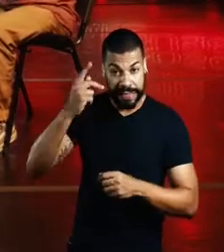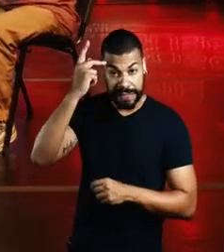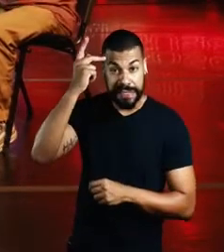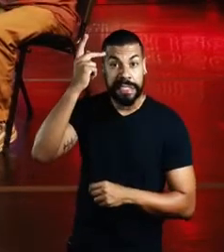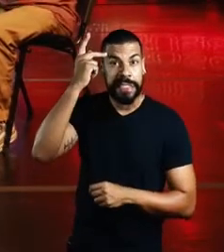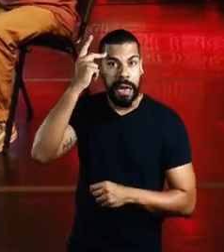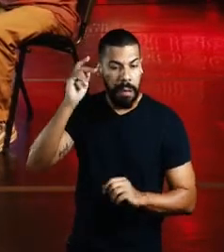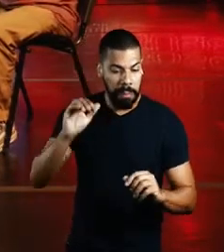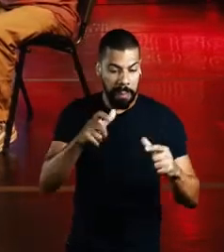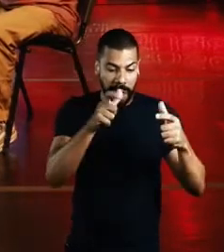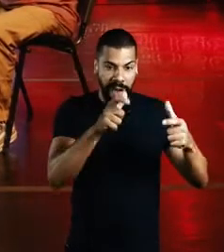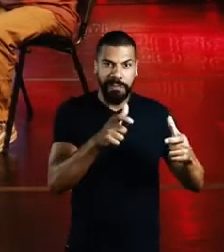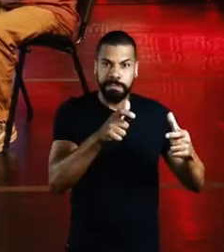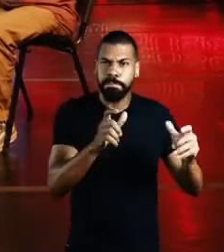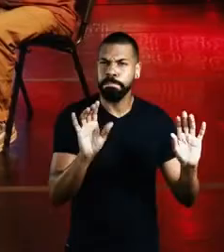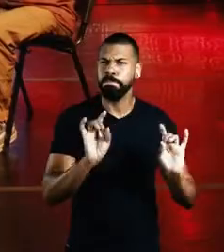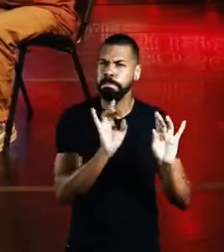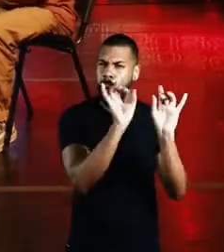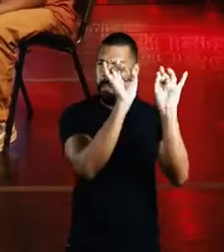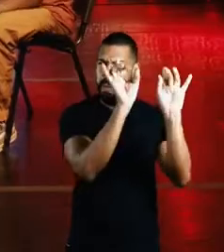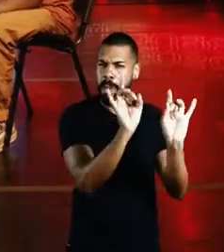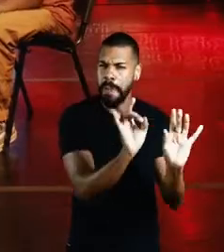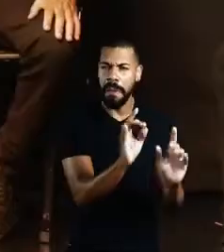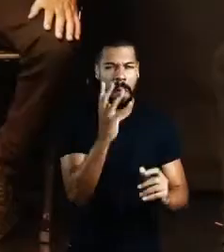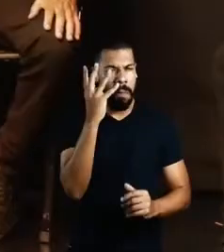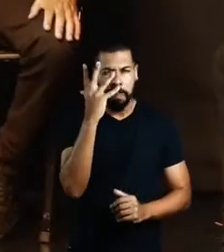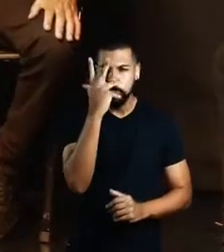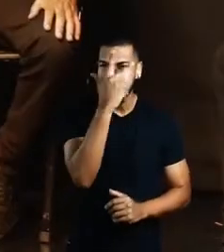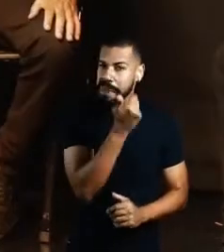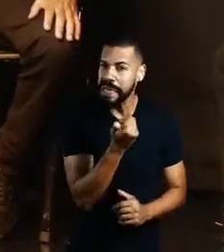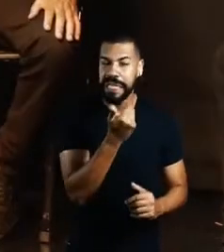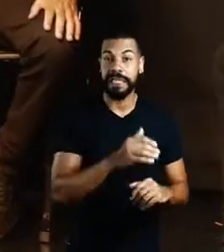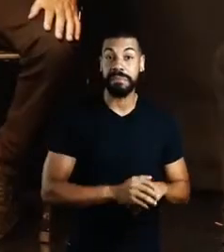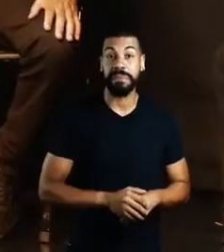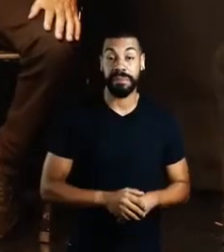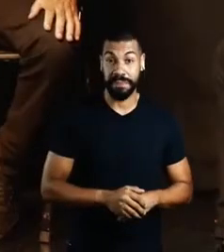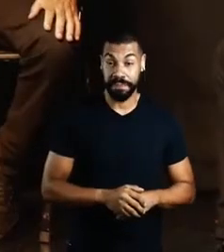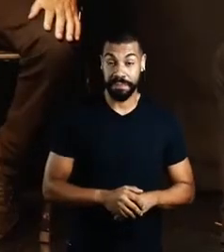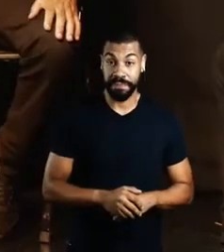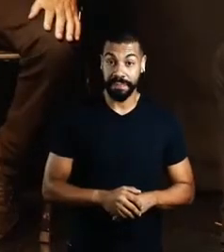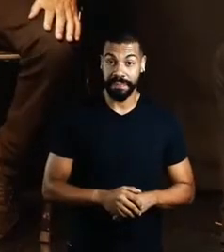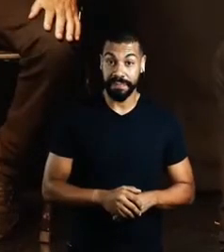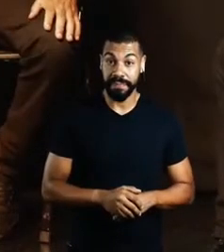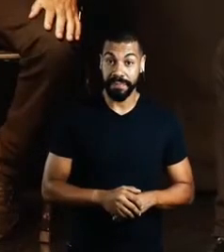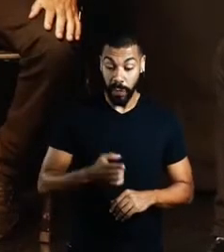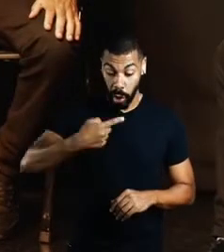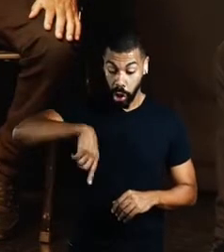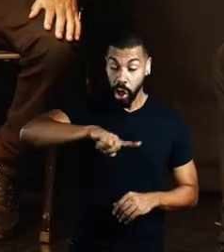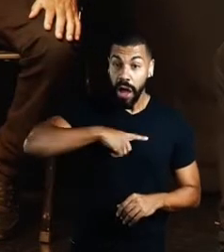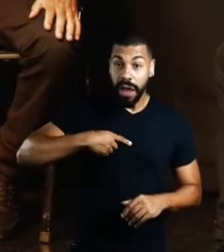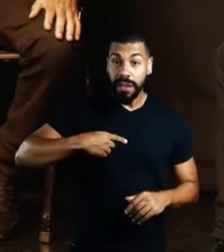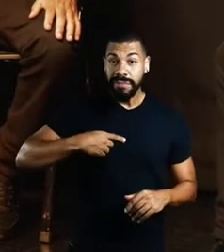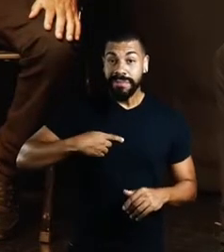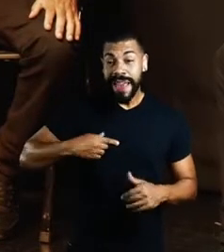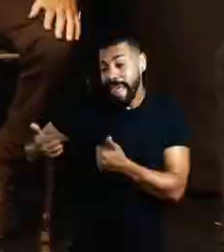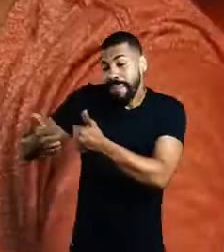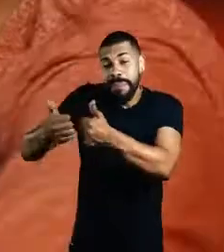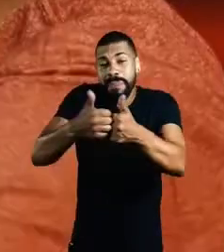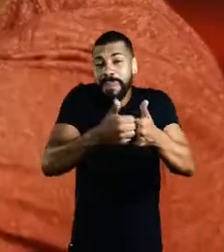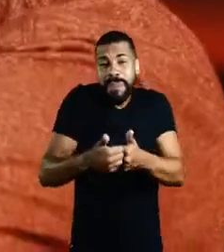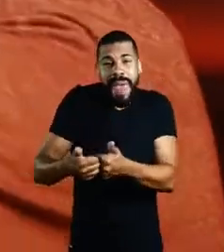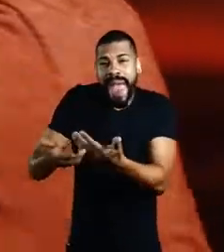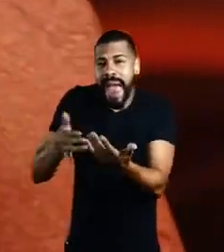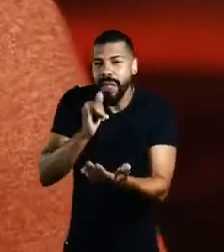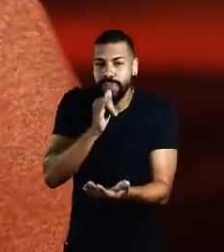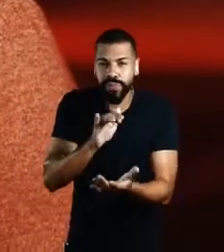Discotecas mais lindas de São Paulo. Até hoje, acho que... Uma das mais lindas. Entendeu? Então, quer dizer, a gente vivia isso tudo muito próximo. Você